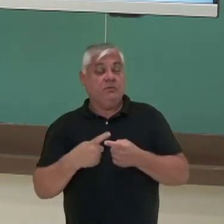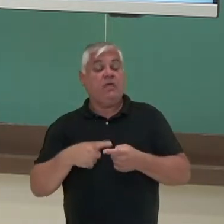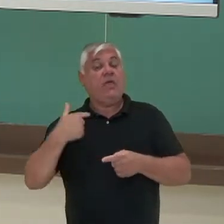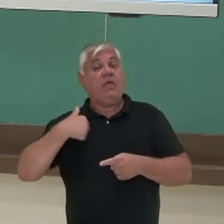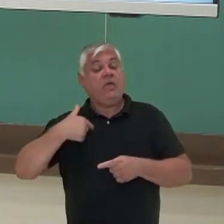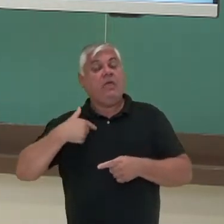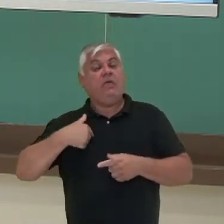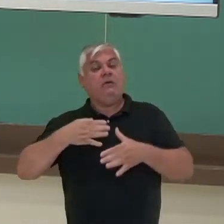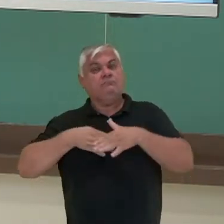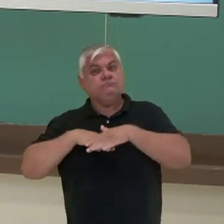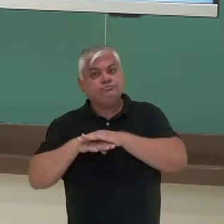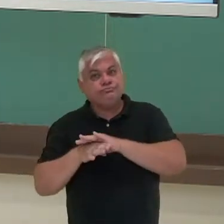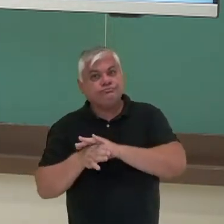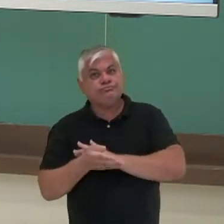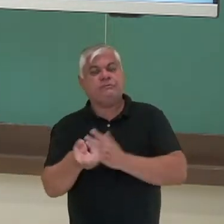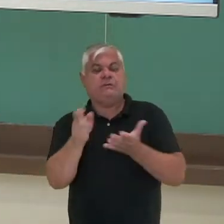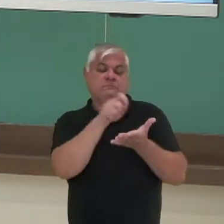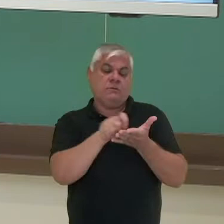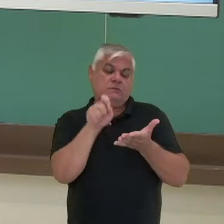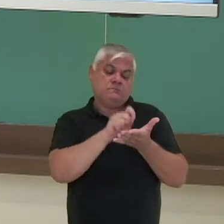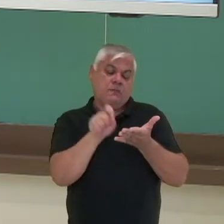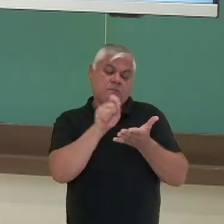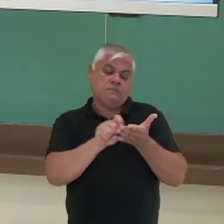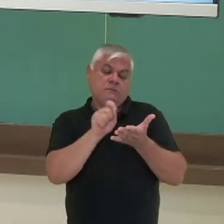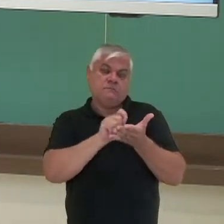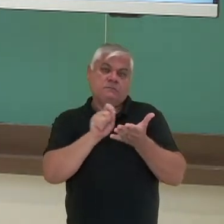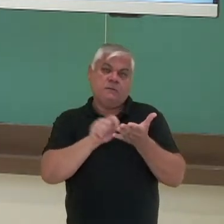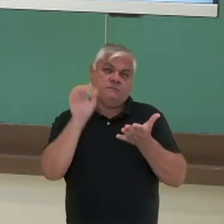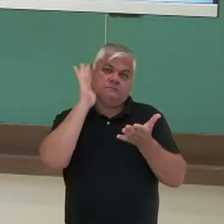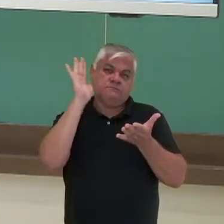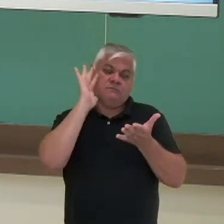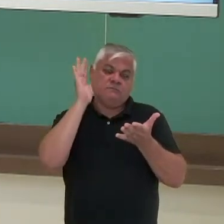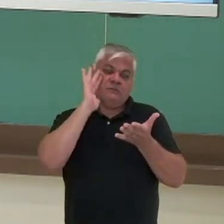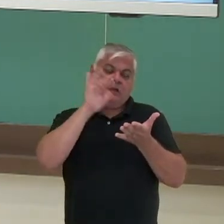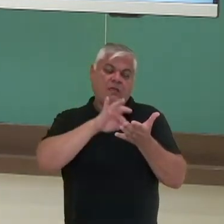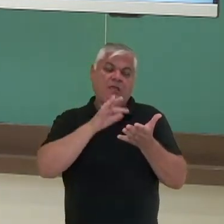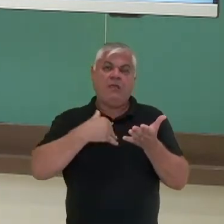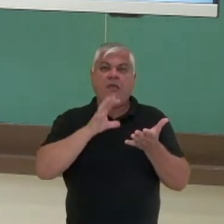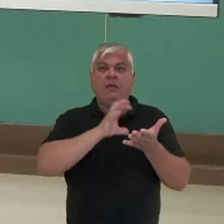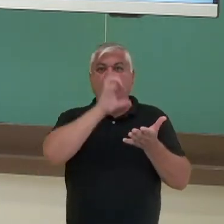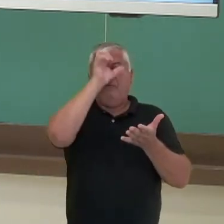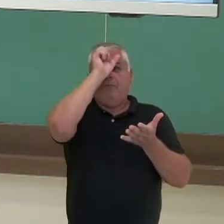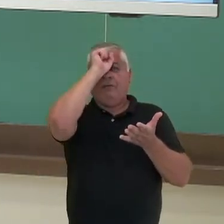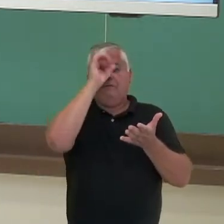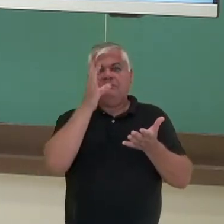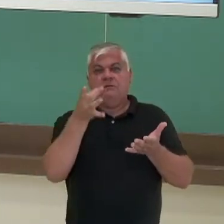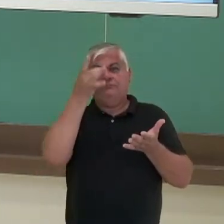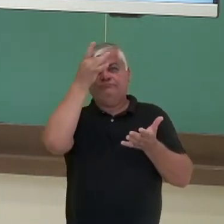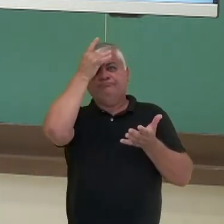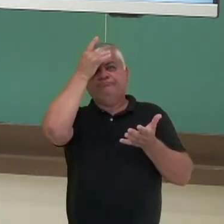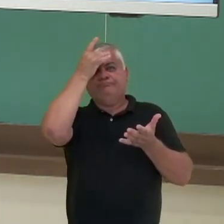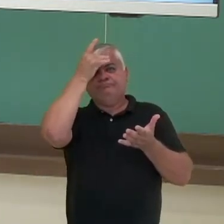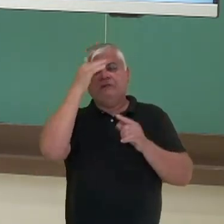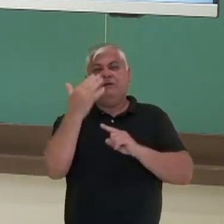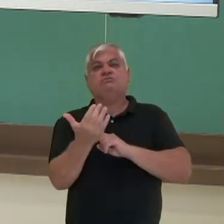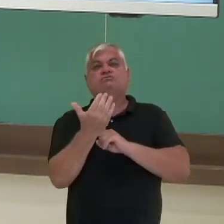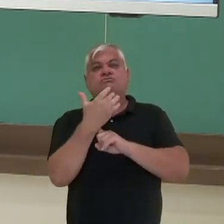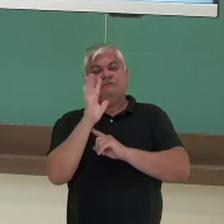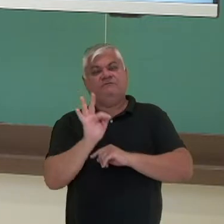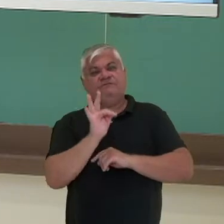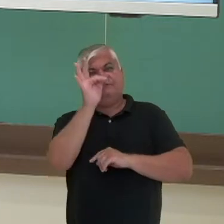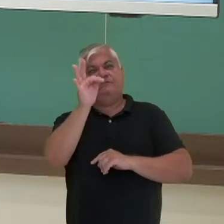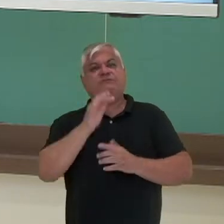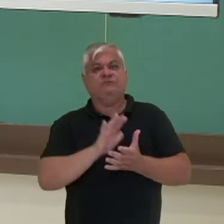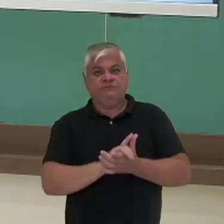nós escrevemos, quanto mais nós refletimos a respeito da linguagem, isso vai facilitando mais à frente, né?